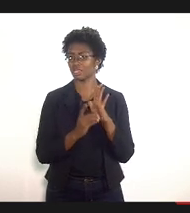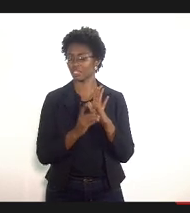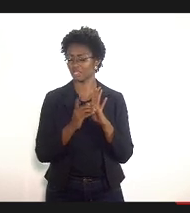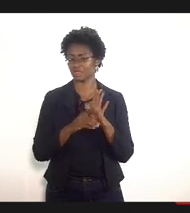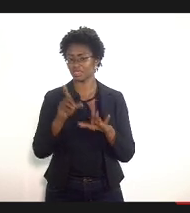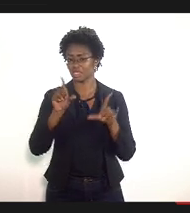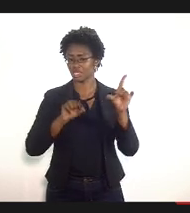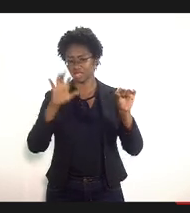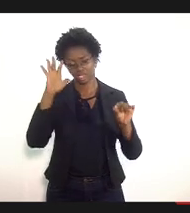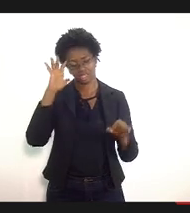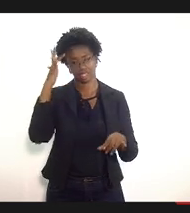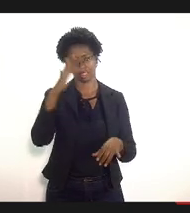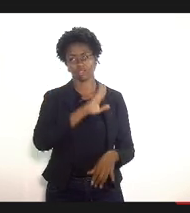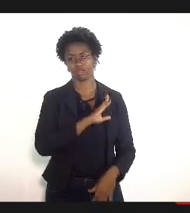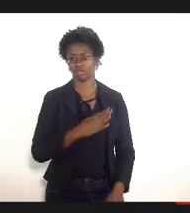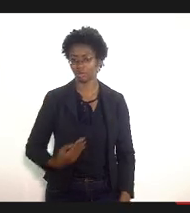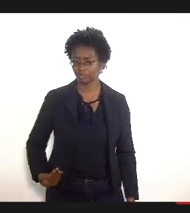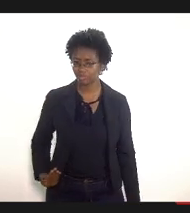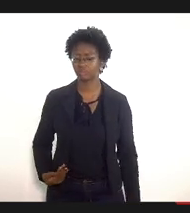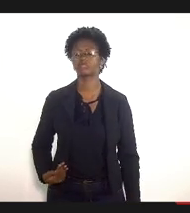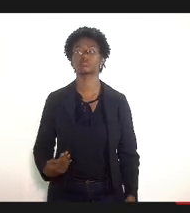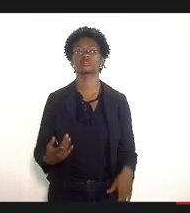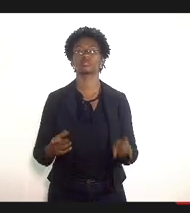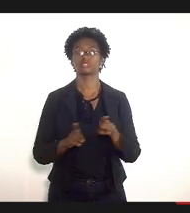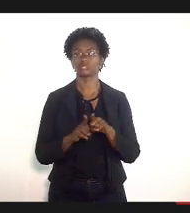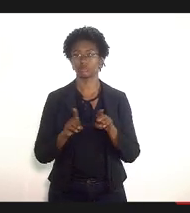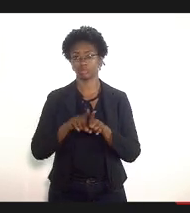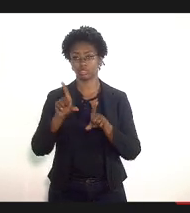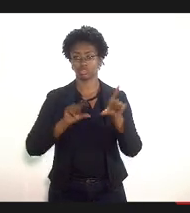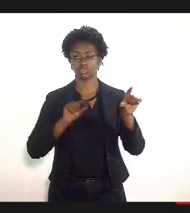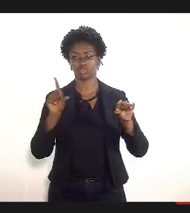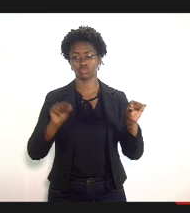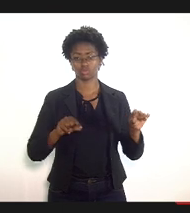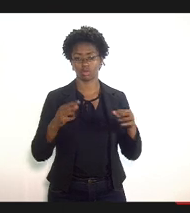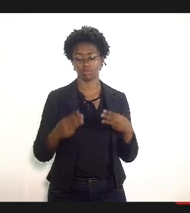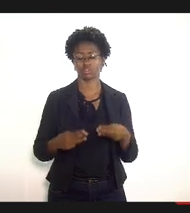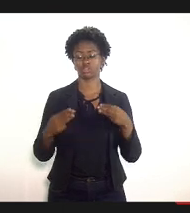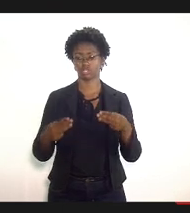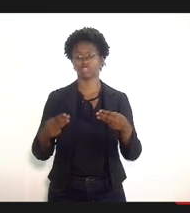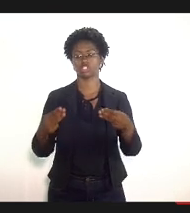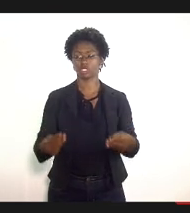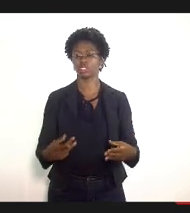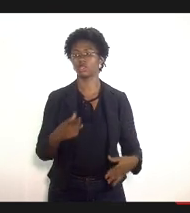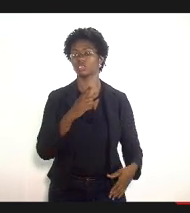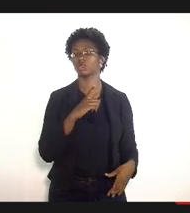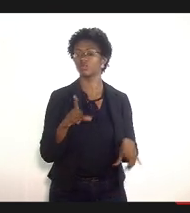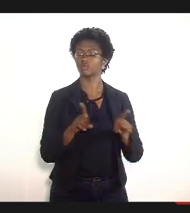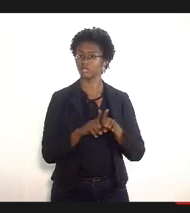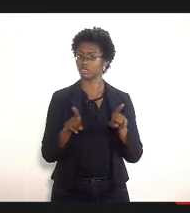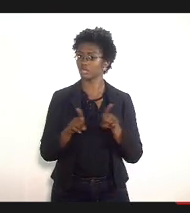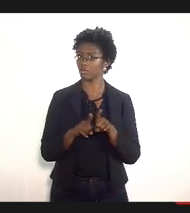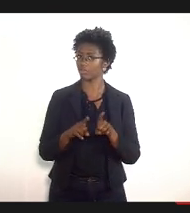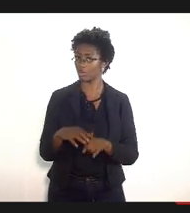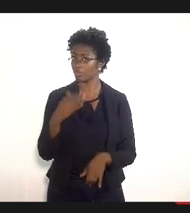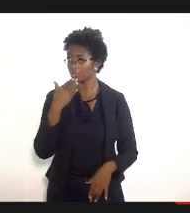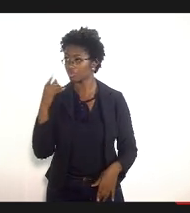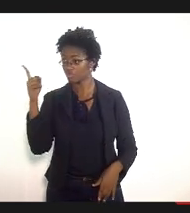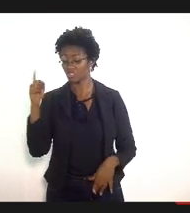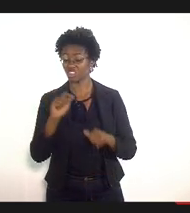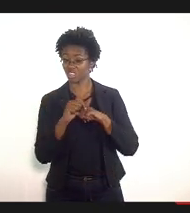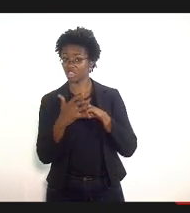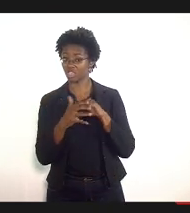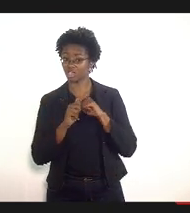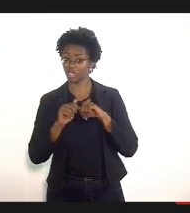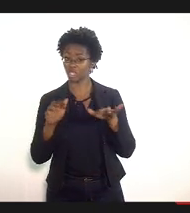decisões governamentais, de decisões ministeriais, houve um encaminhamento no sentido de fazer com que a pandemia